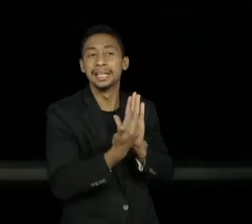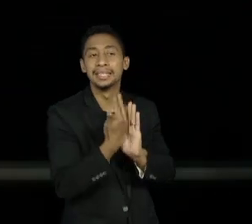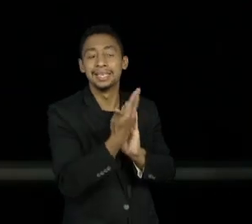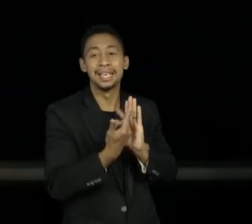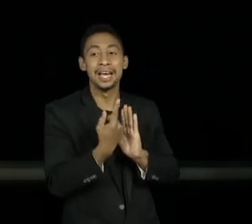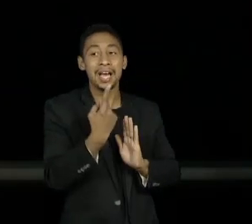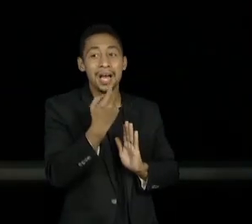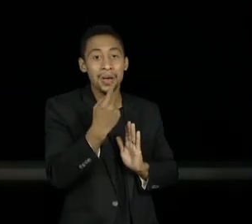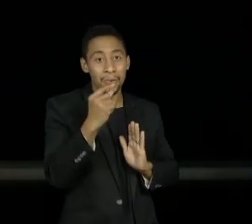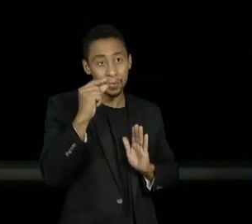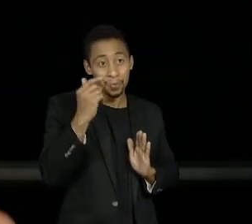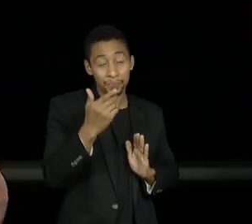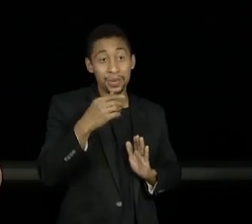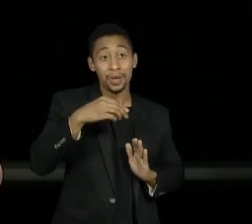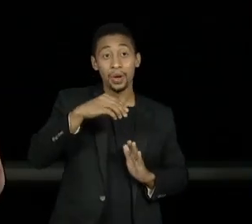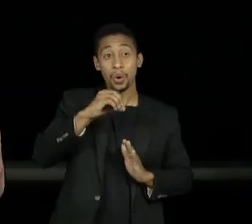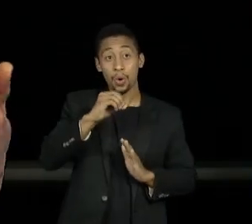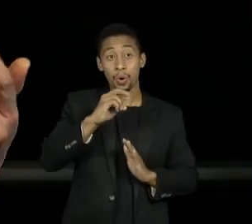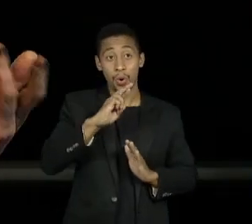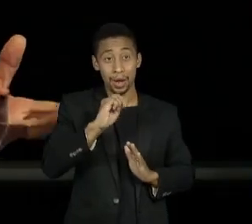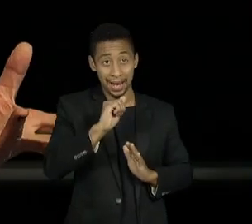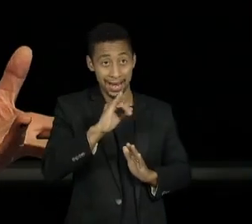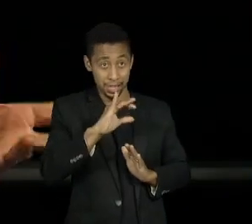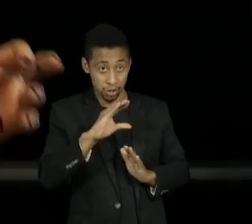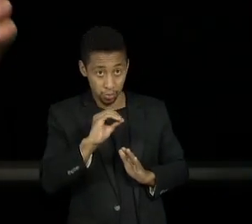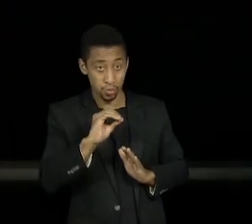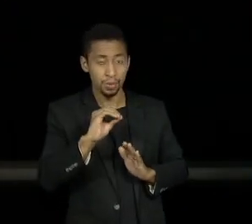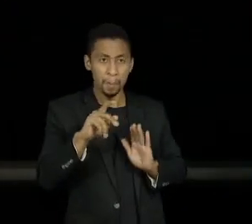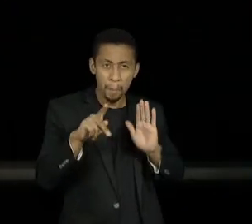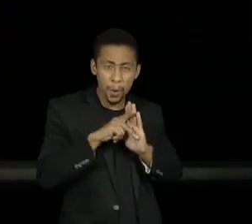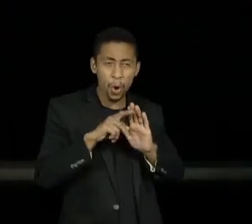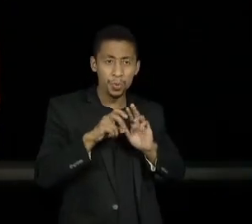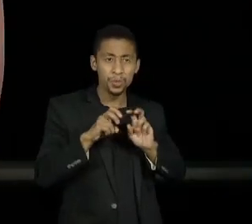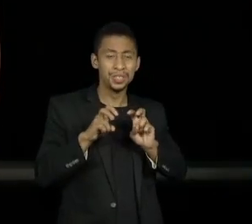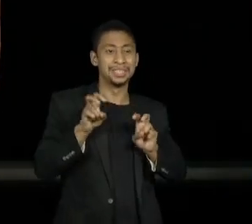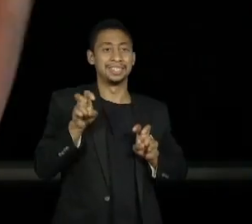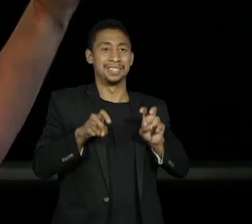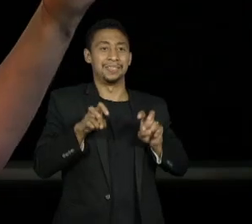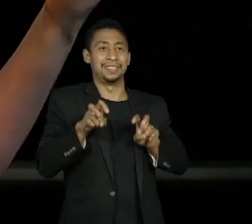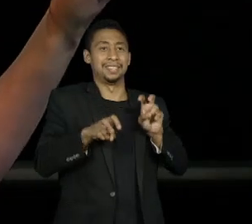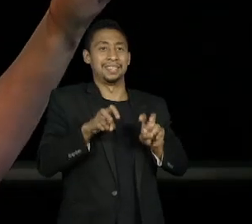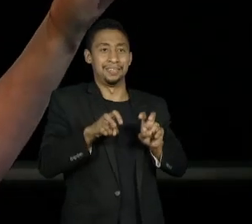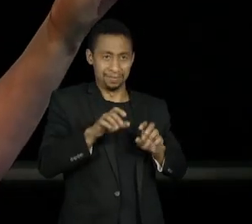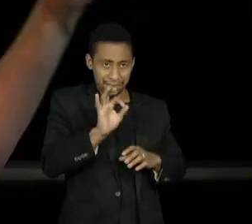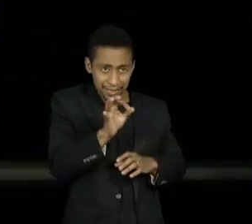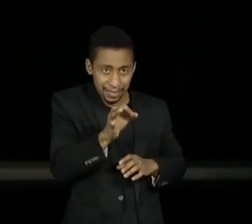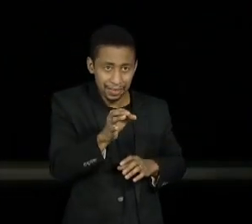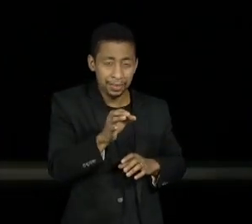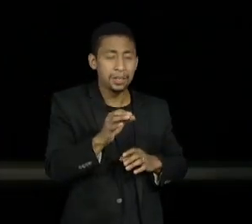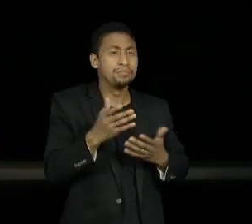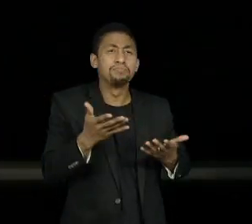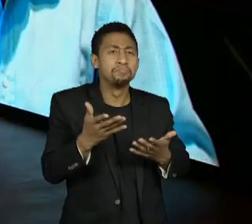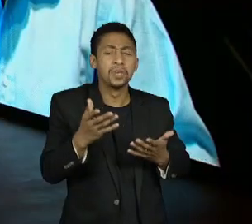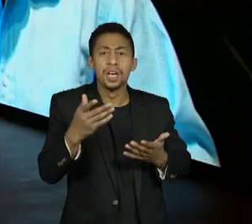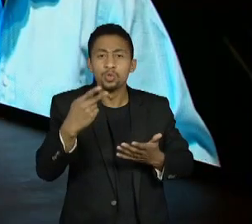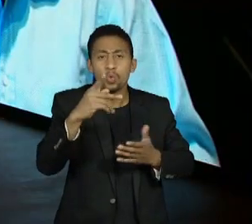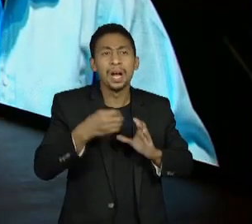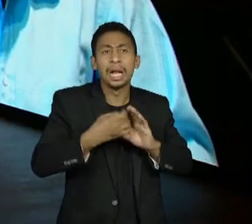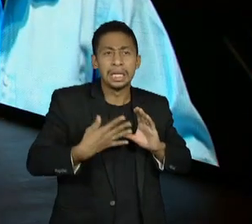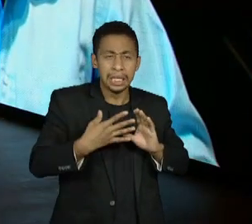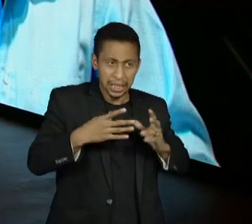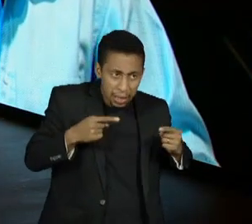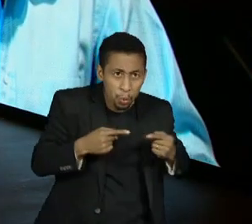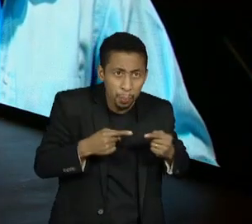Horácio, o dinossauro. E dizem que ele é seu alter ego. O que tem do Maurício de Souza no Horácio?